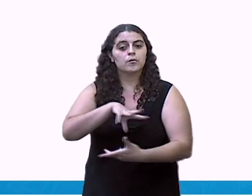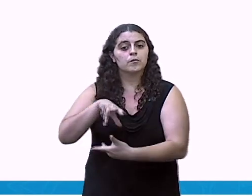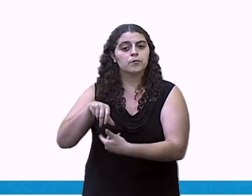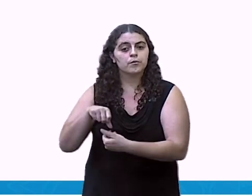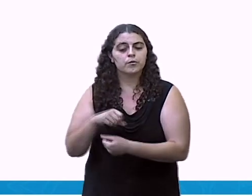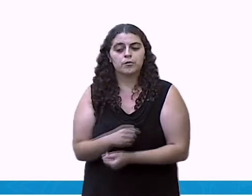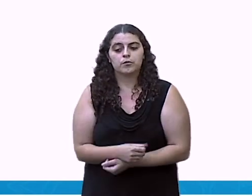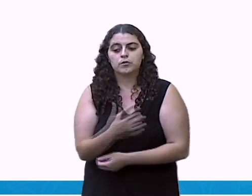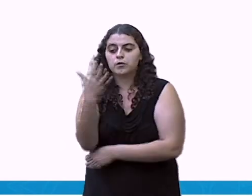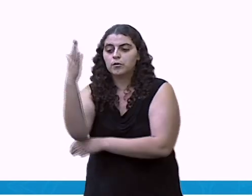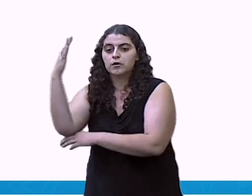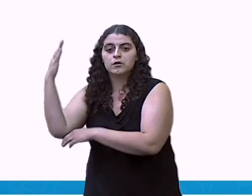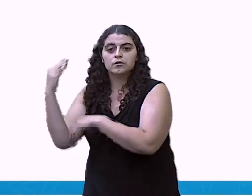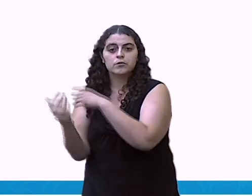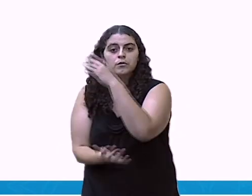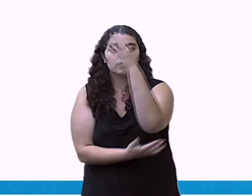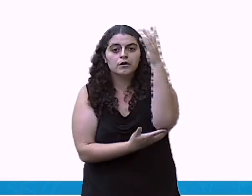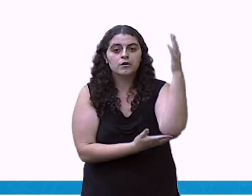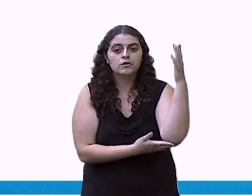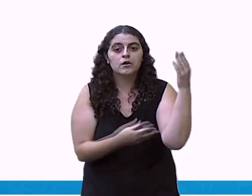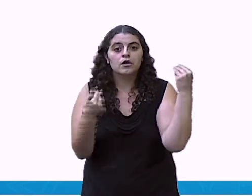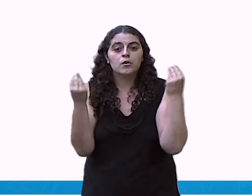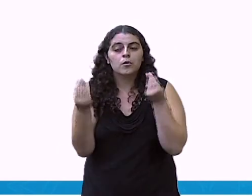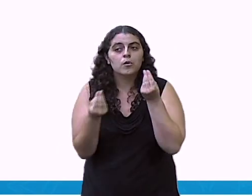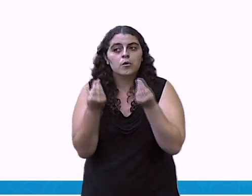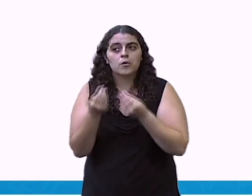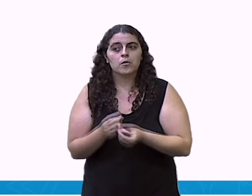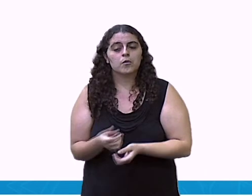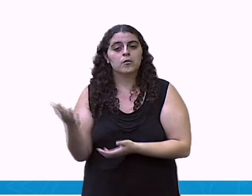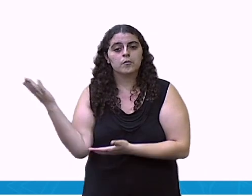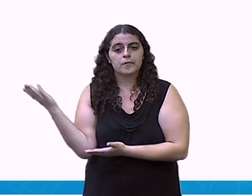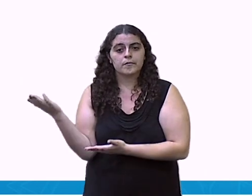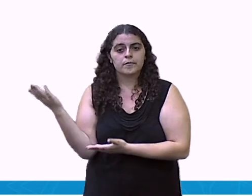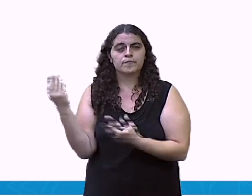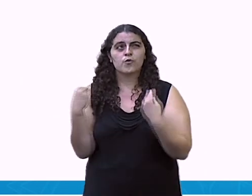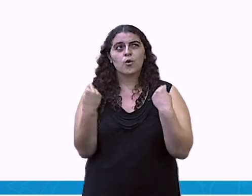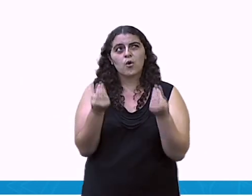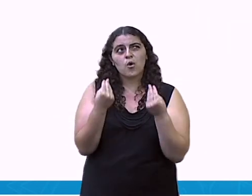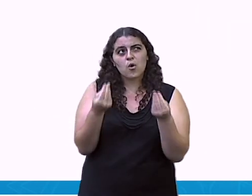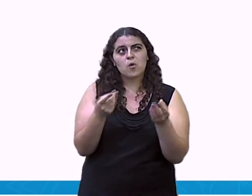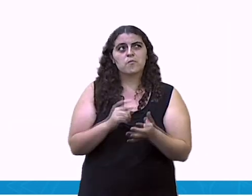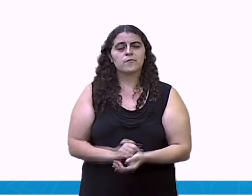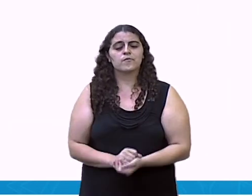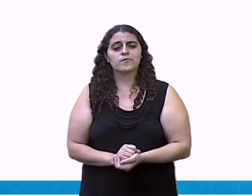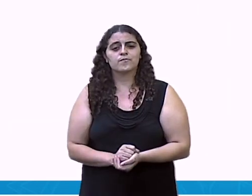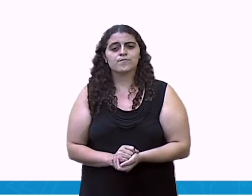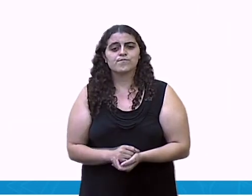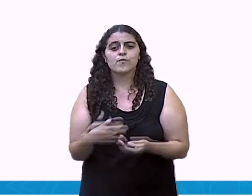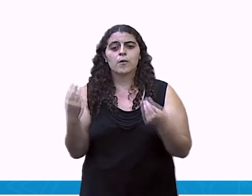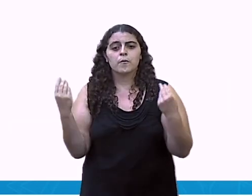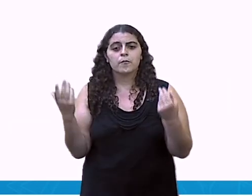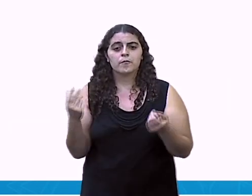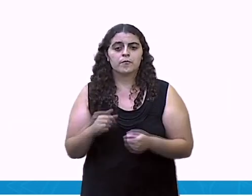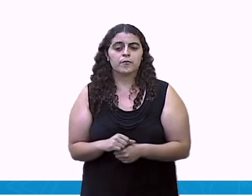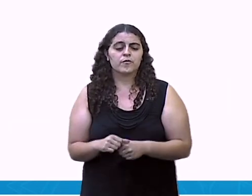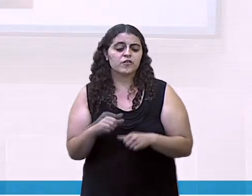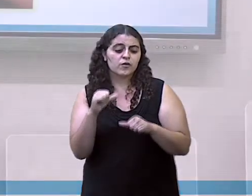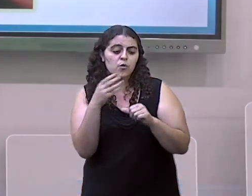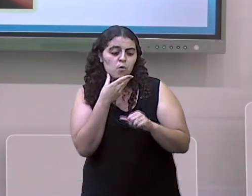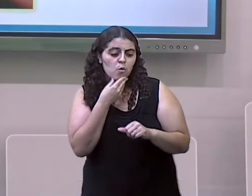nós construímos ao longo da nossa aula, que a paisagem natural e cultural, ela vem do quê? Né? Sendo